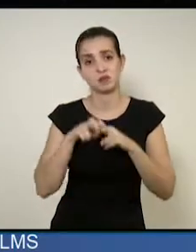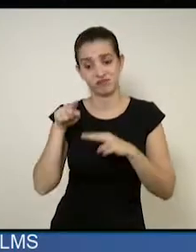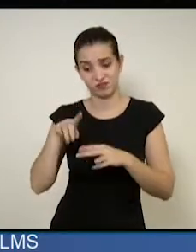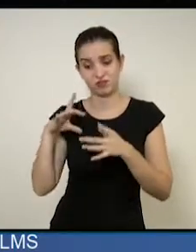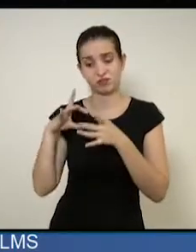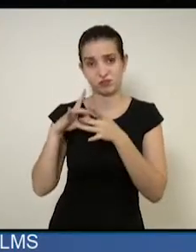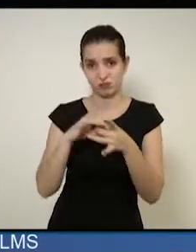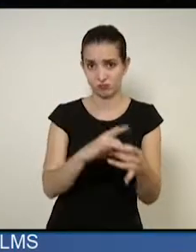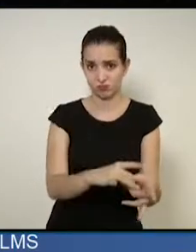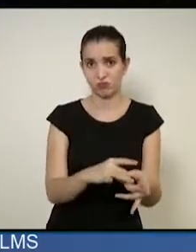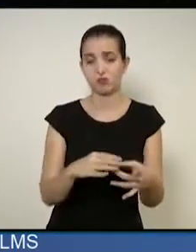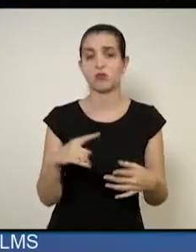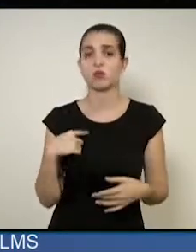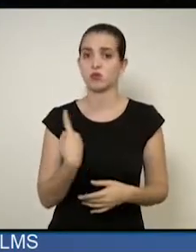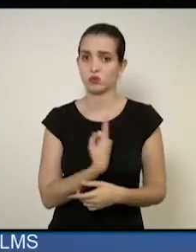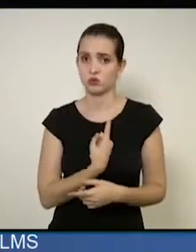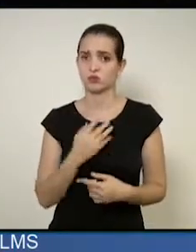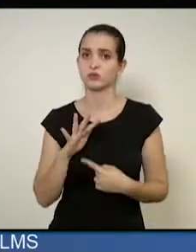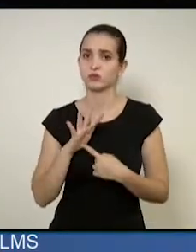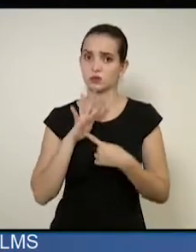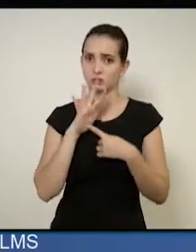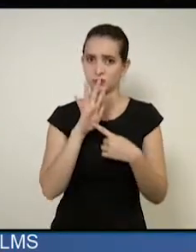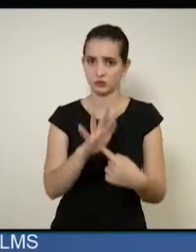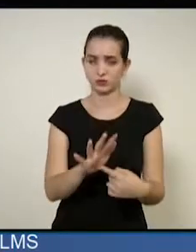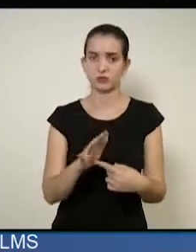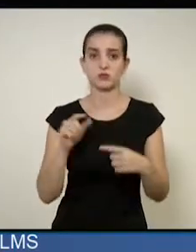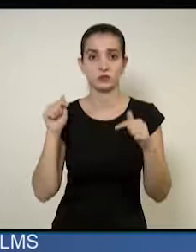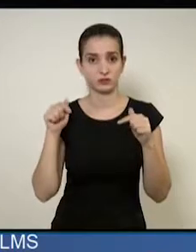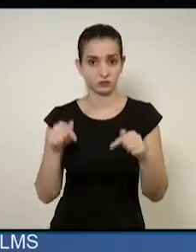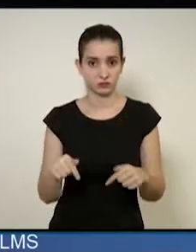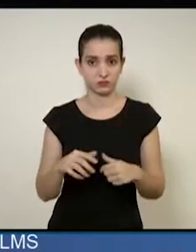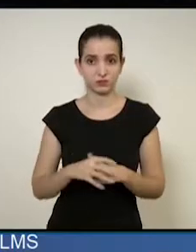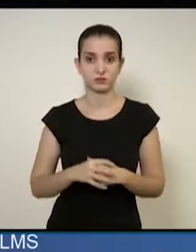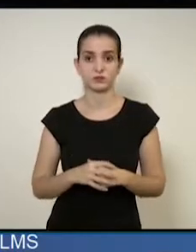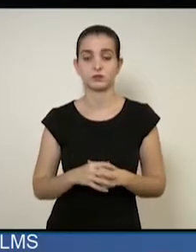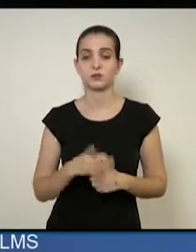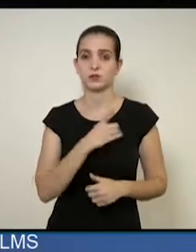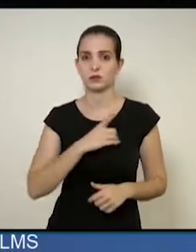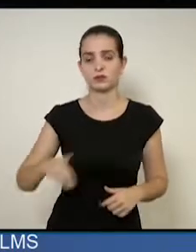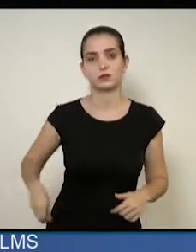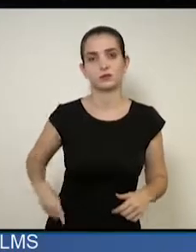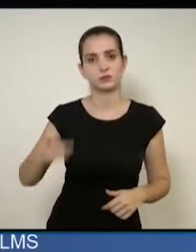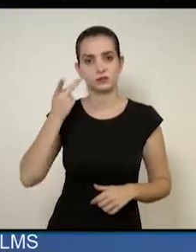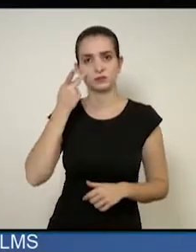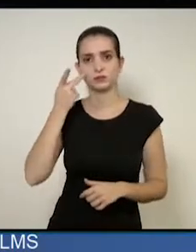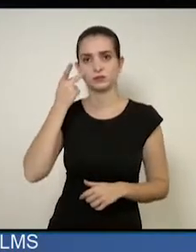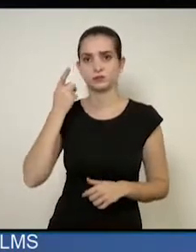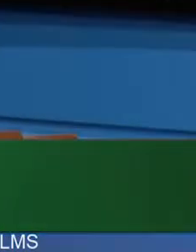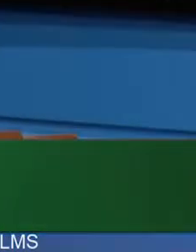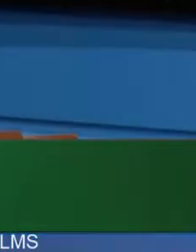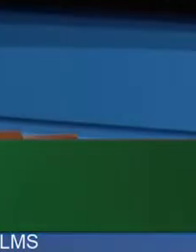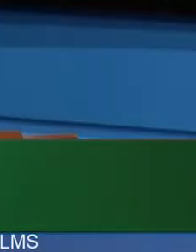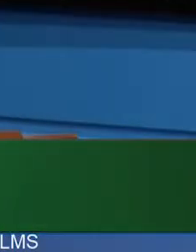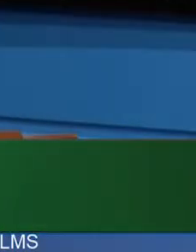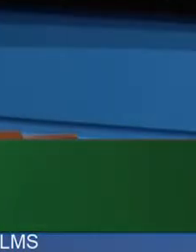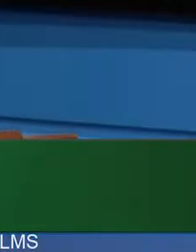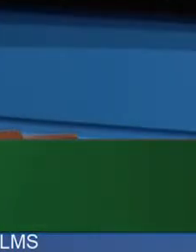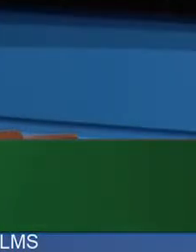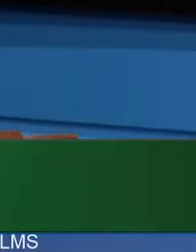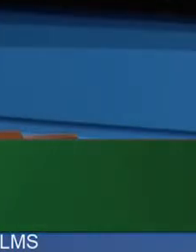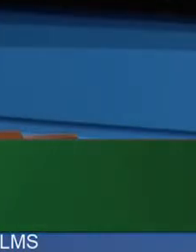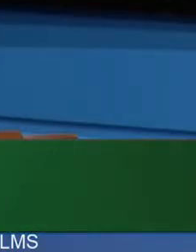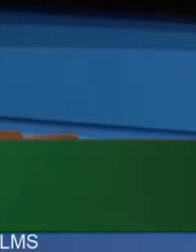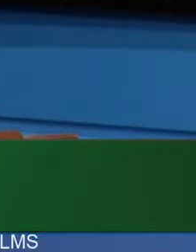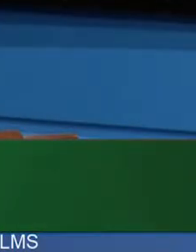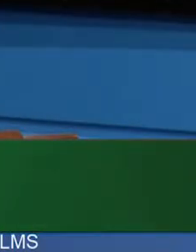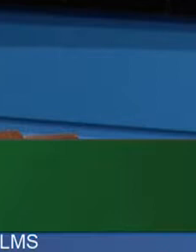sentido, nós apresentamos aqui, deputado Pedro Kemp, em função exatamente da possibilidade